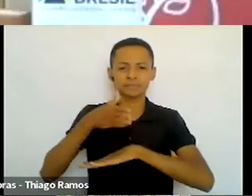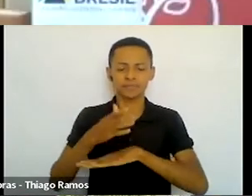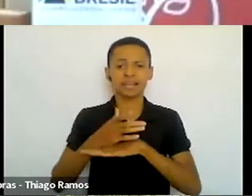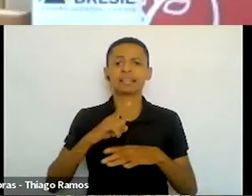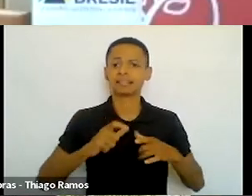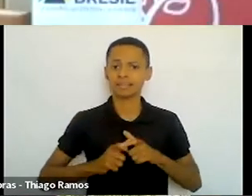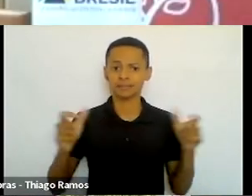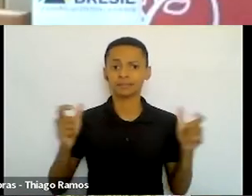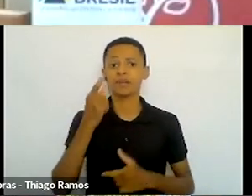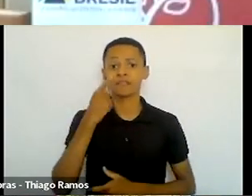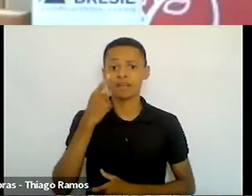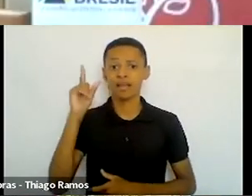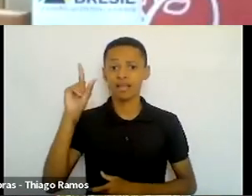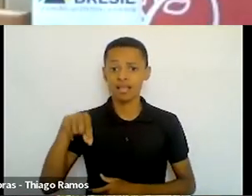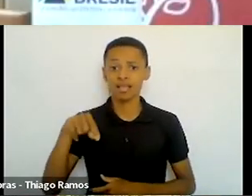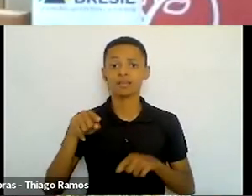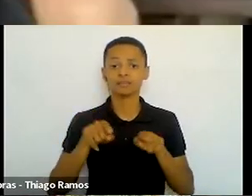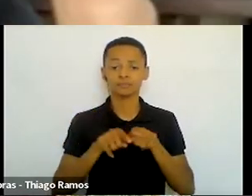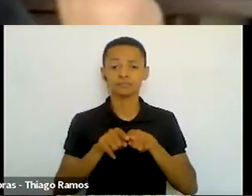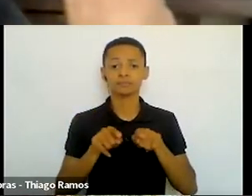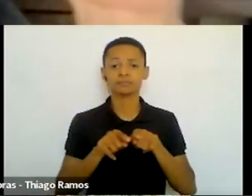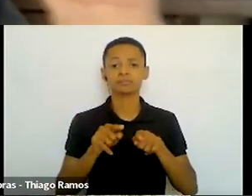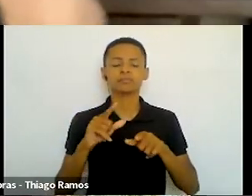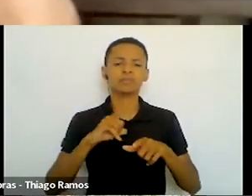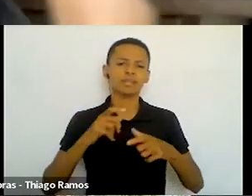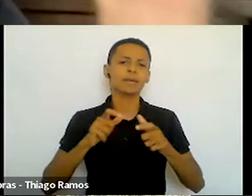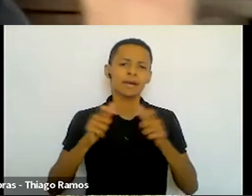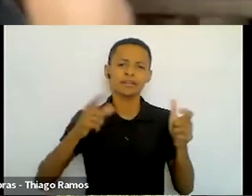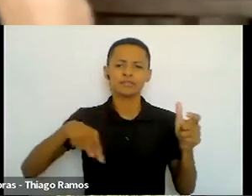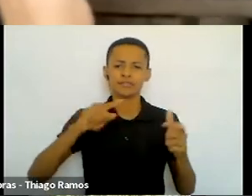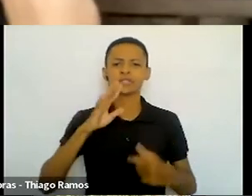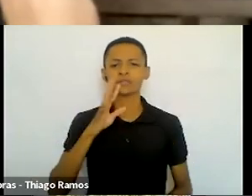vocês. As últimas eleições para presidente, só que a maioria de vocês conhece.